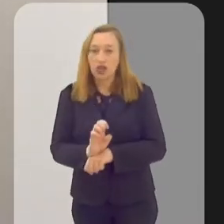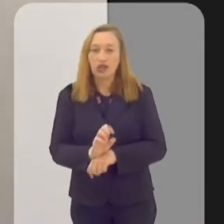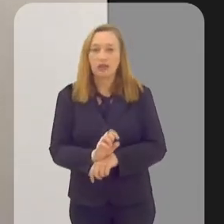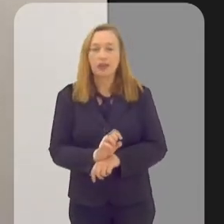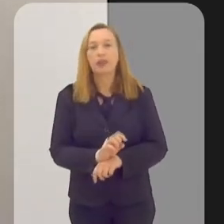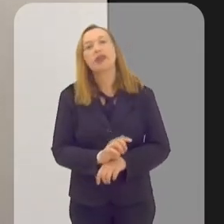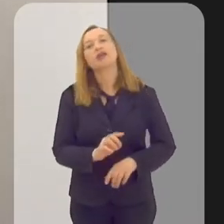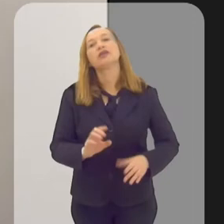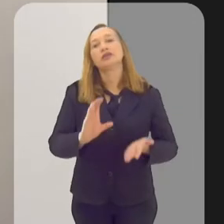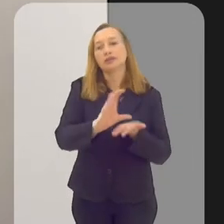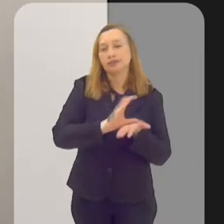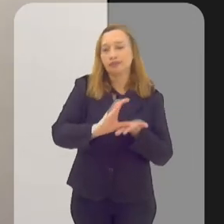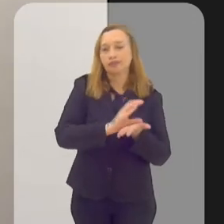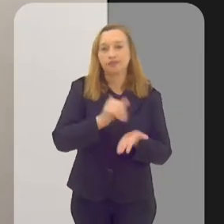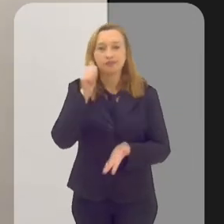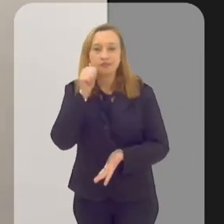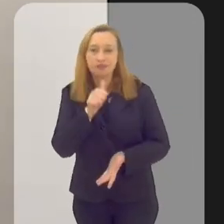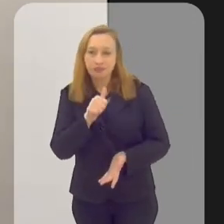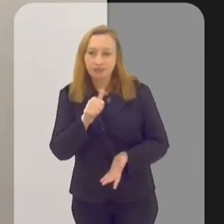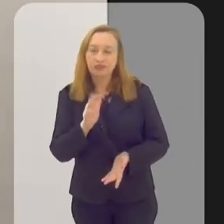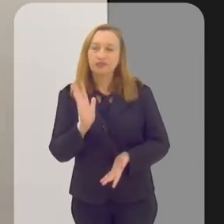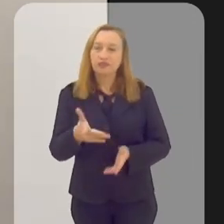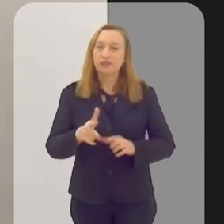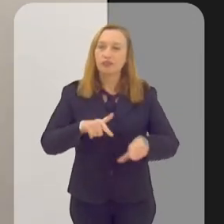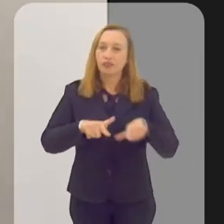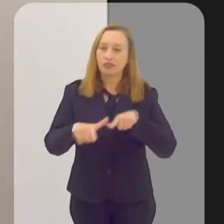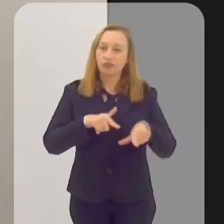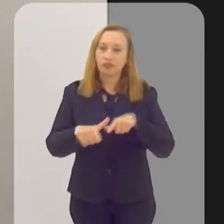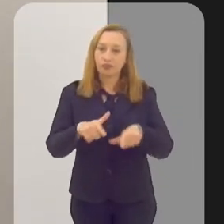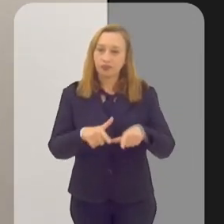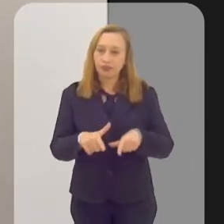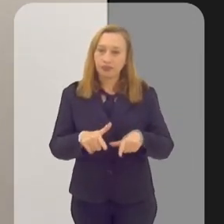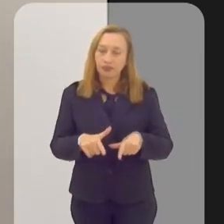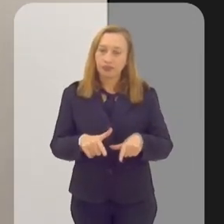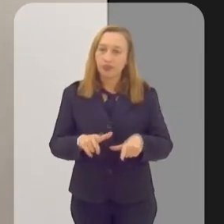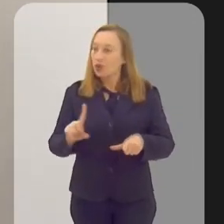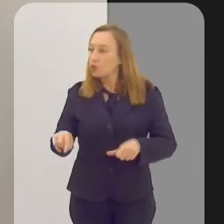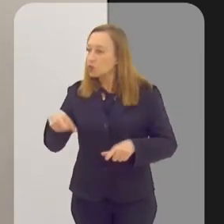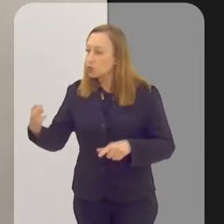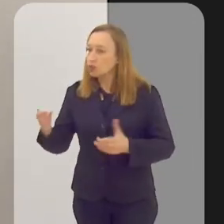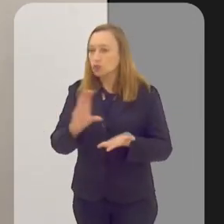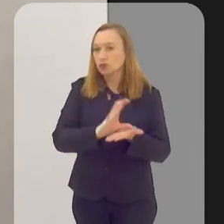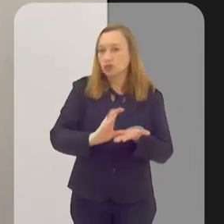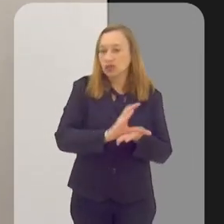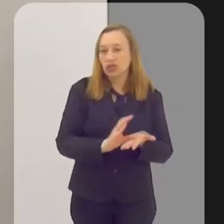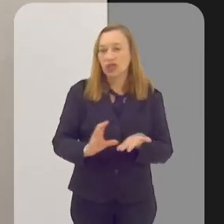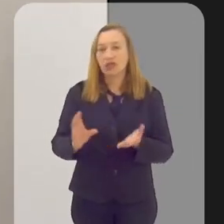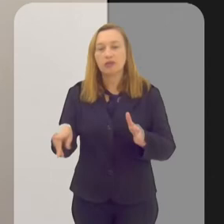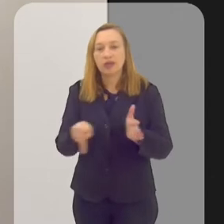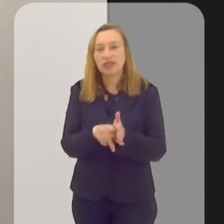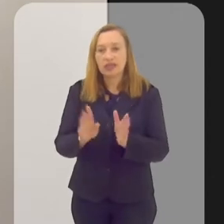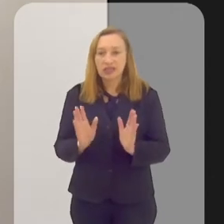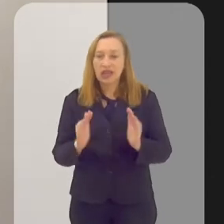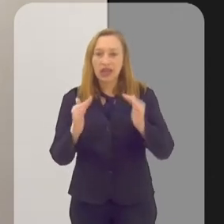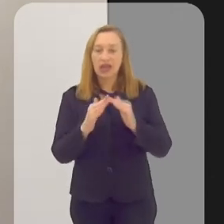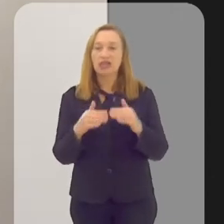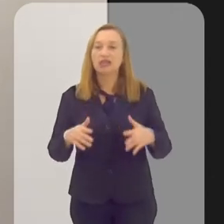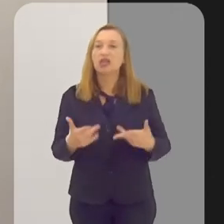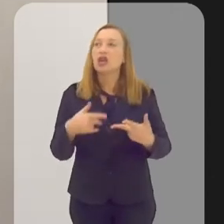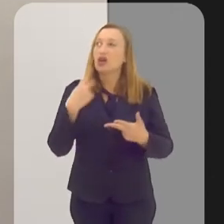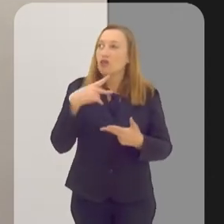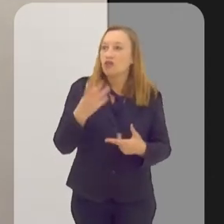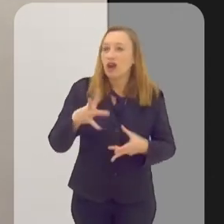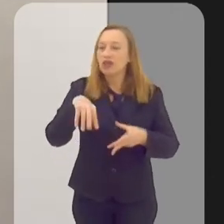estado, e o Conselho de Mulheres já trabalhando matricialmente com os outros conselhos temáticos da